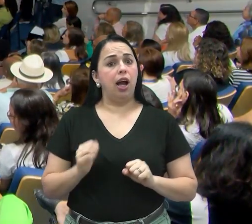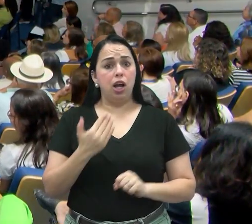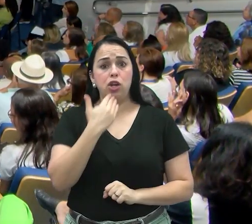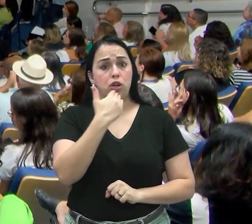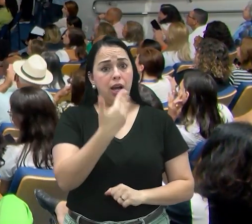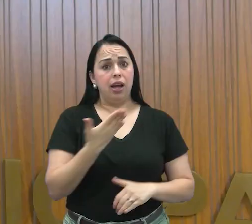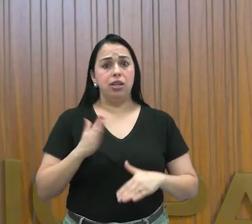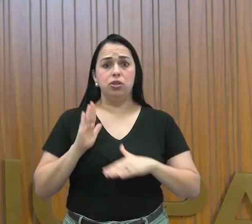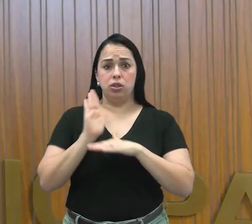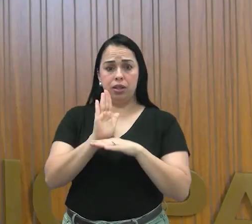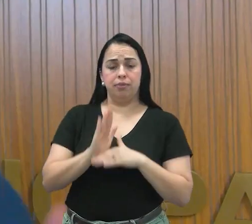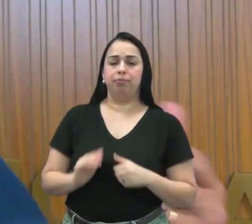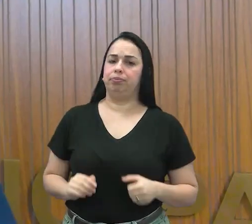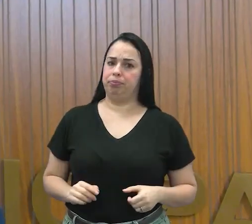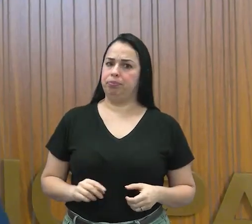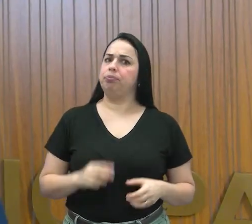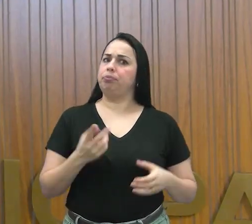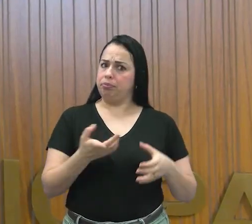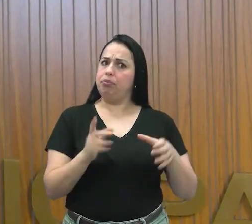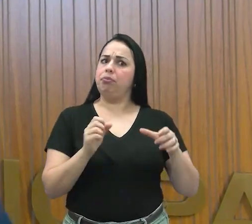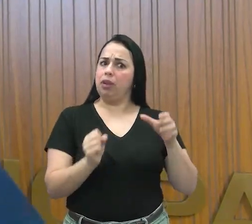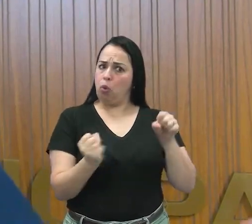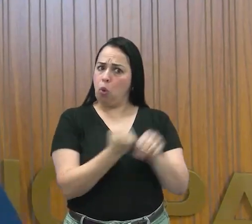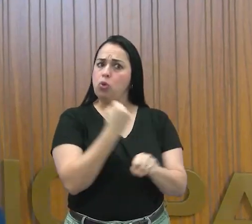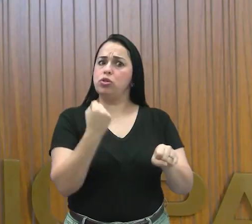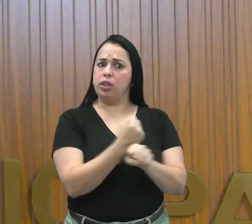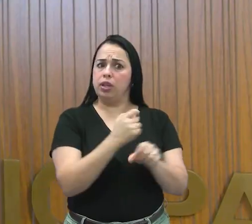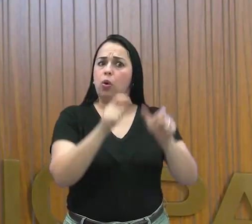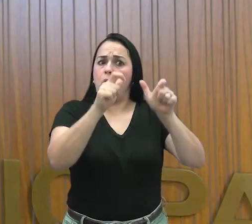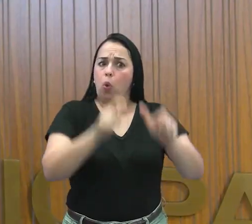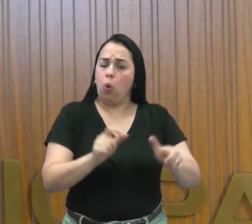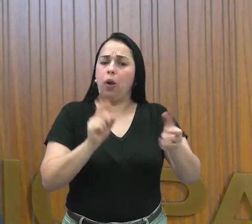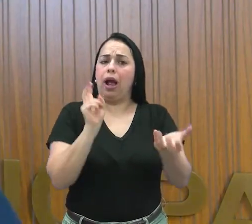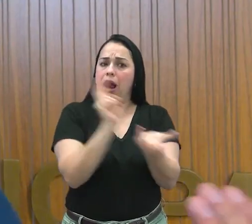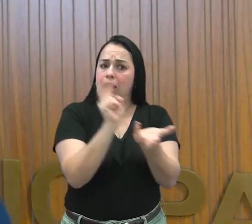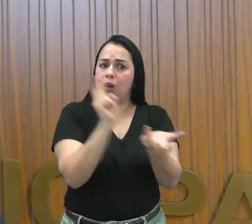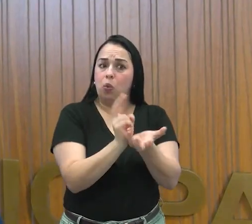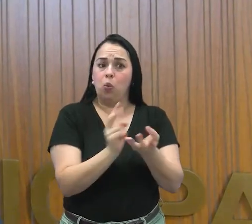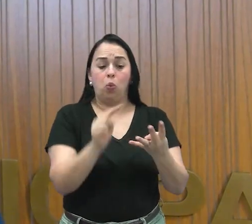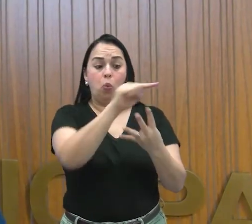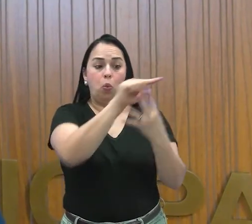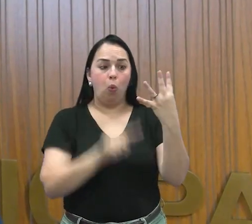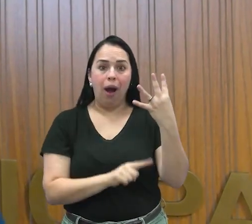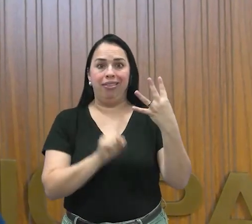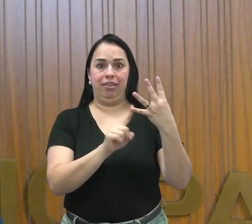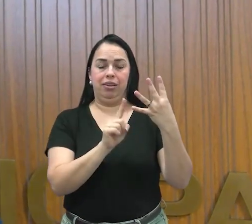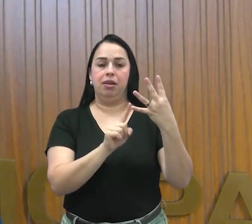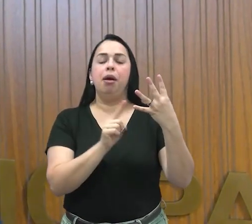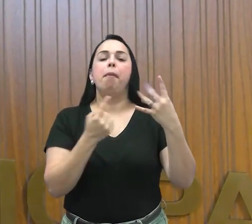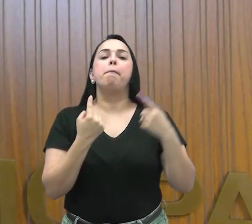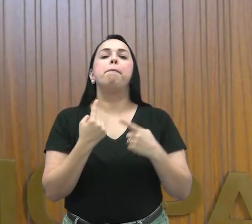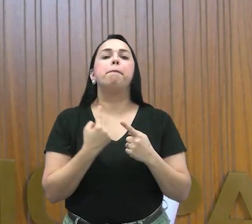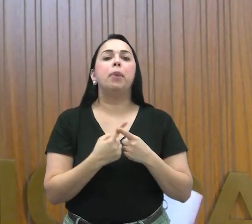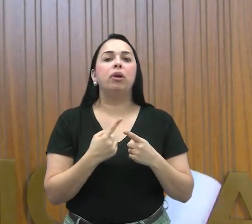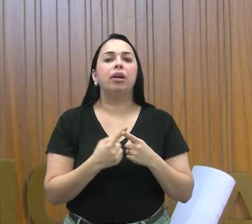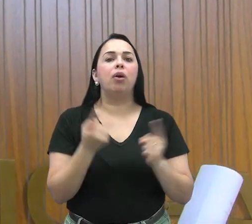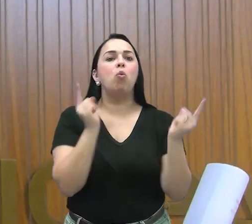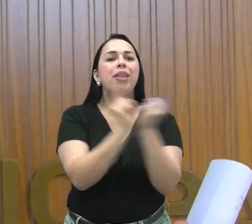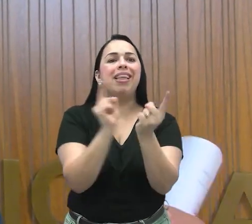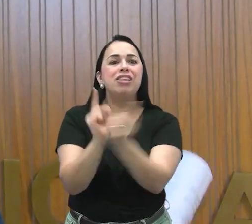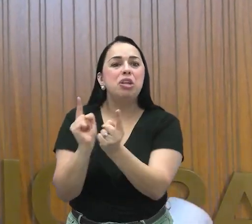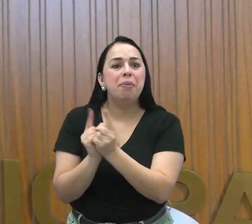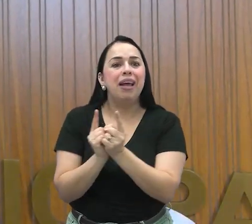ajudar nesse pedido. A formulação de um quarto conselho é mais do que urgente para nós diminuirmos a quantidade